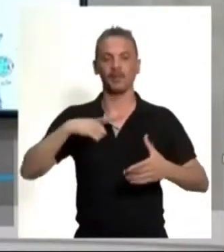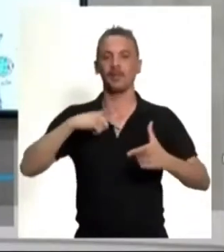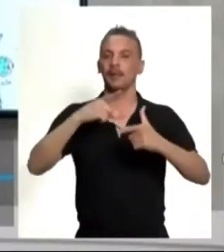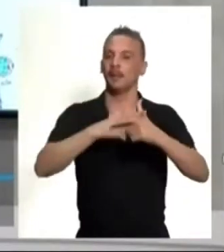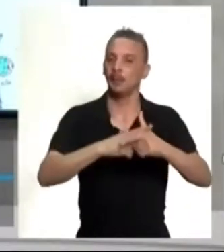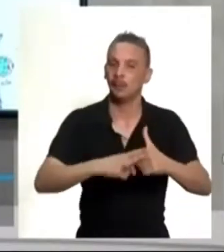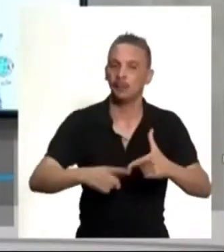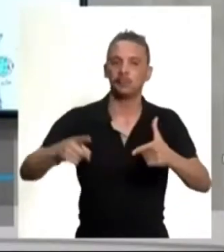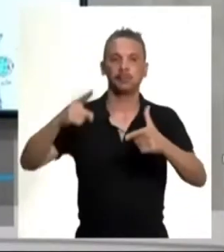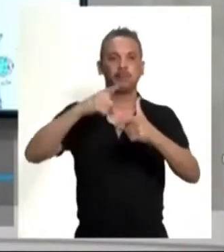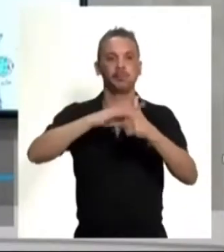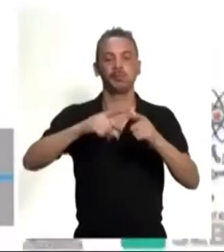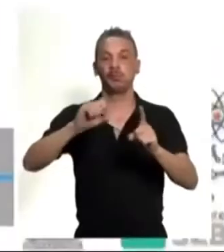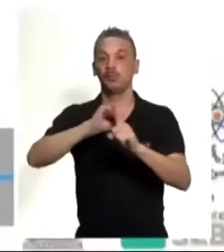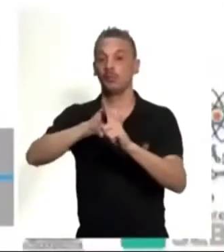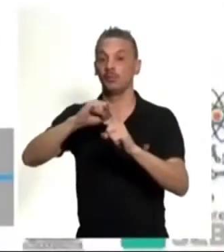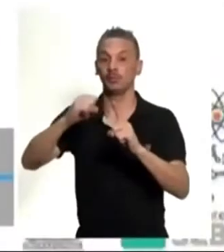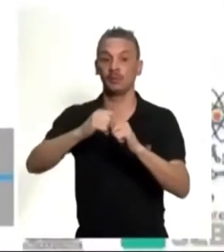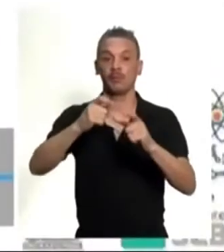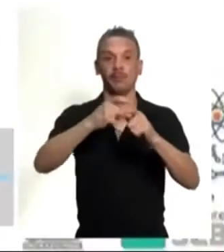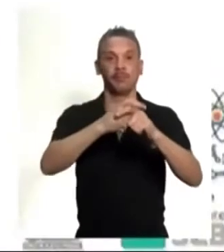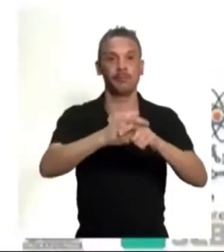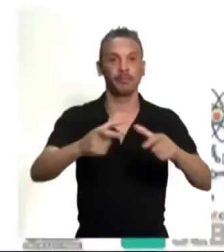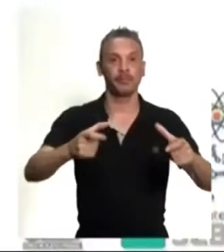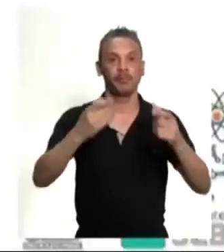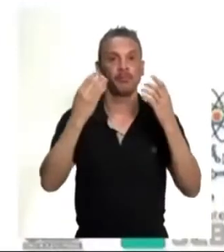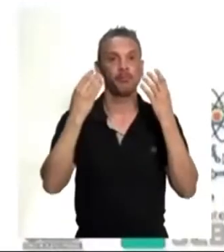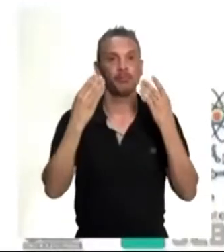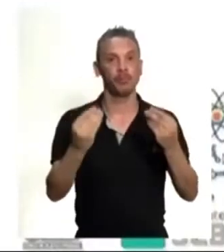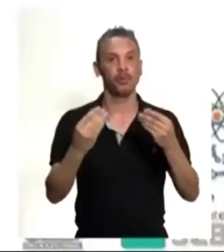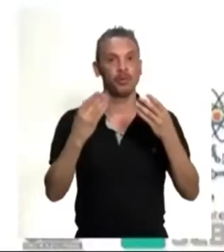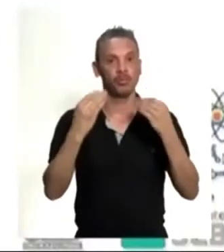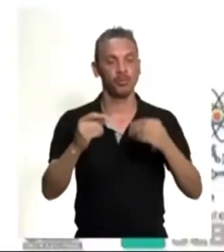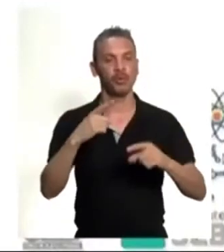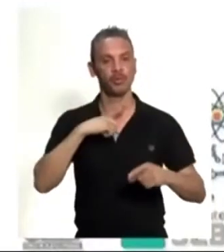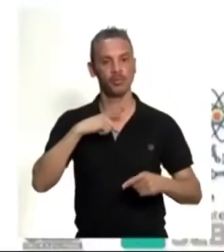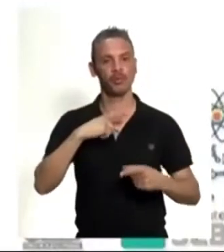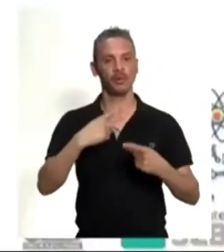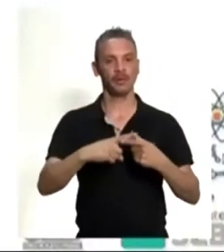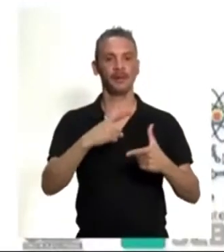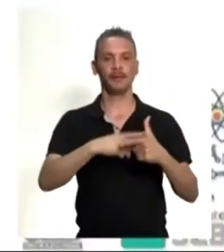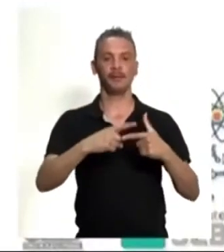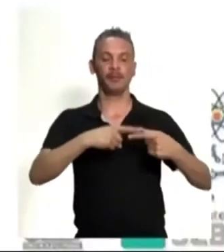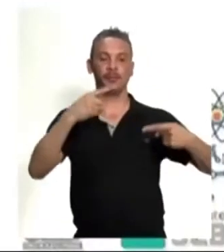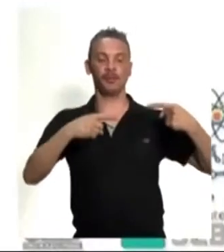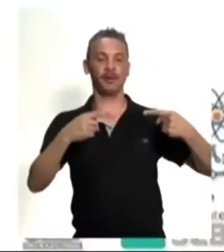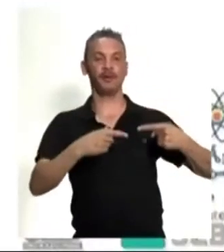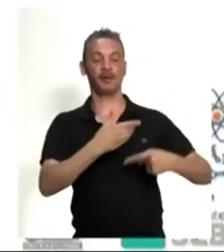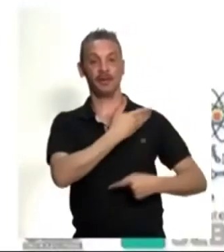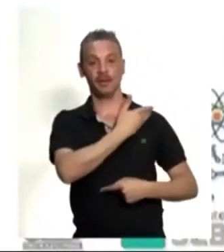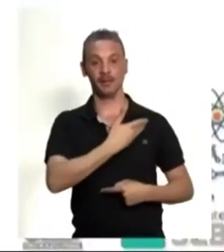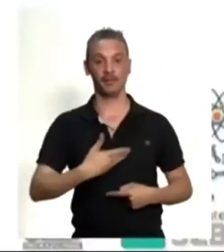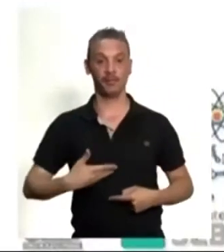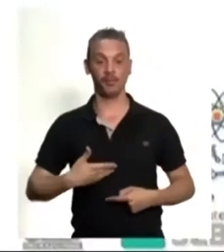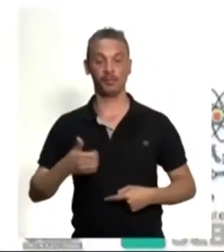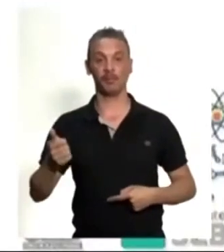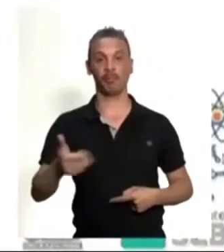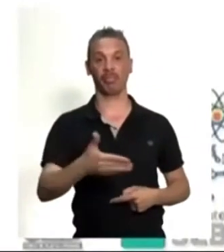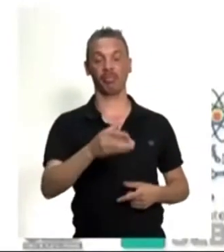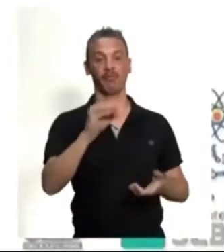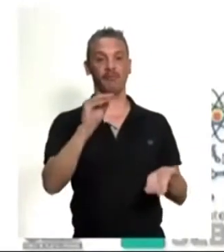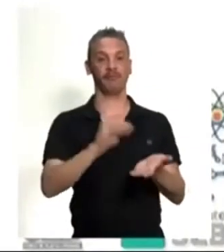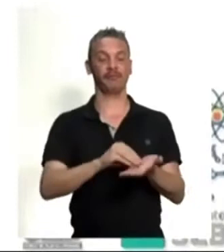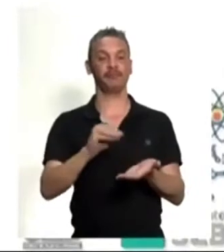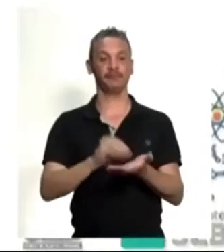principais problemas sociais e por isso são as primeiras a terem políticas públicas